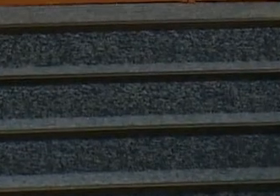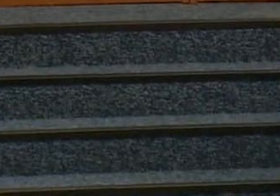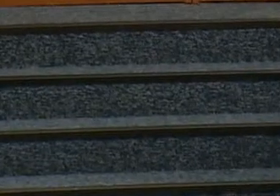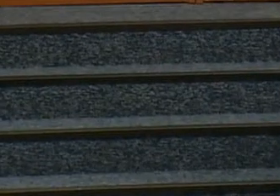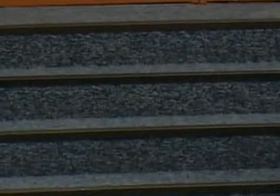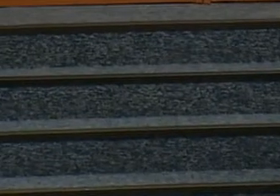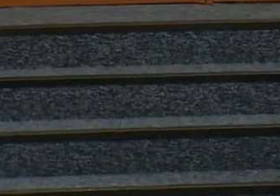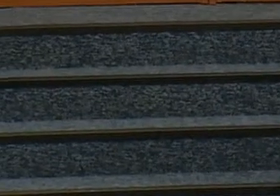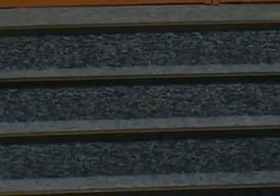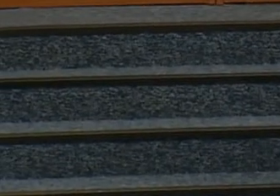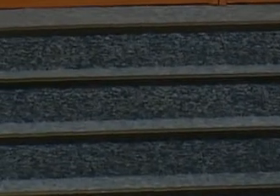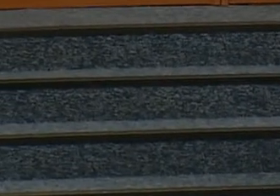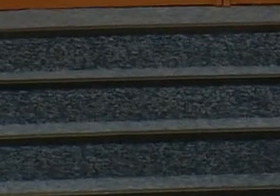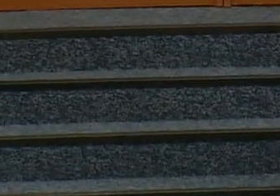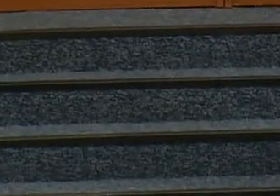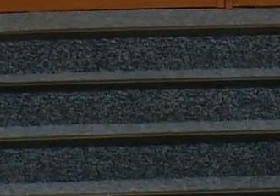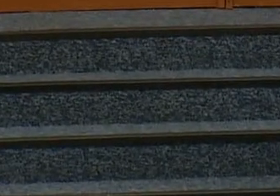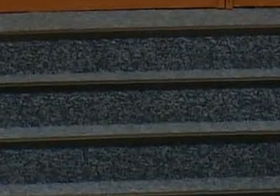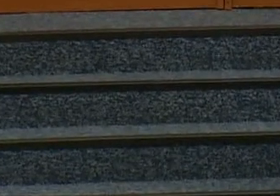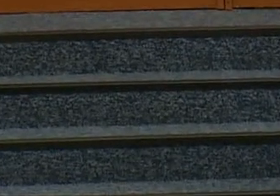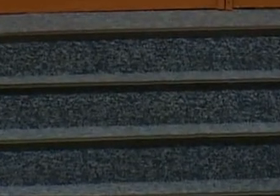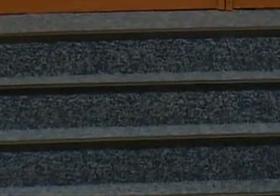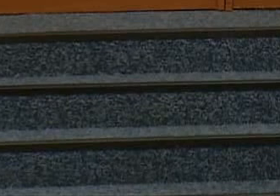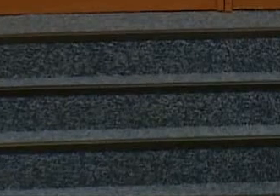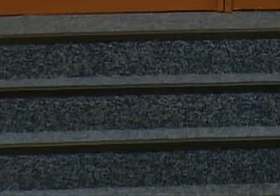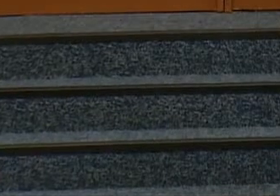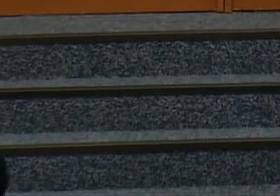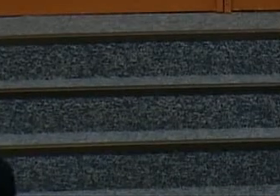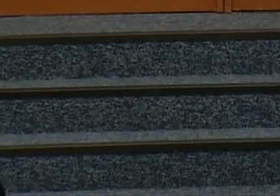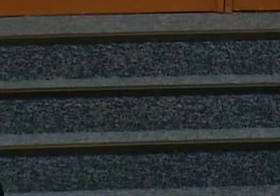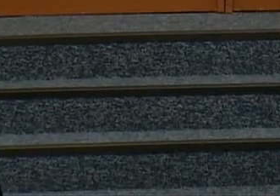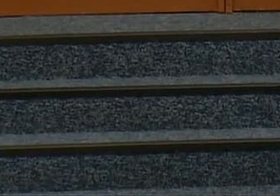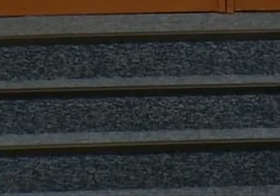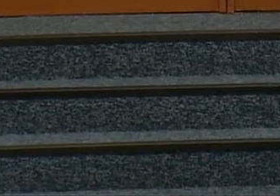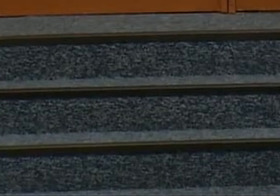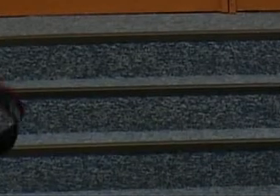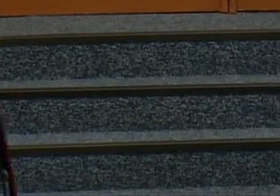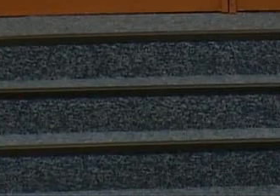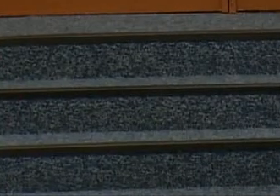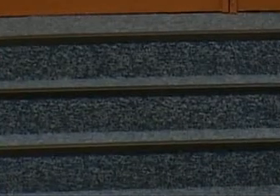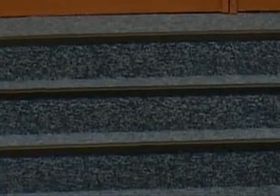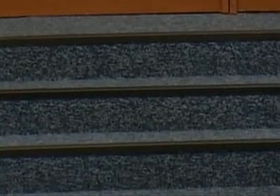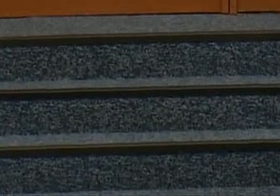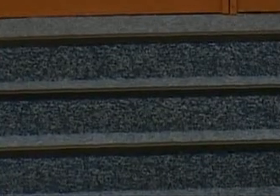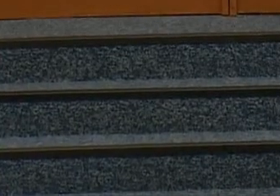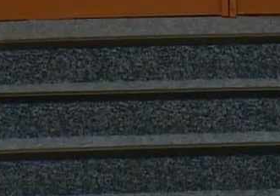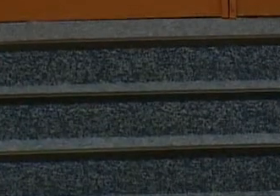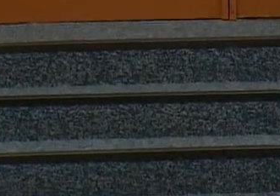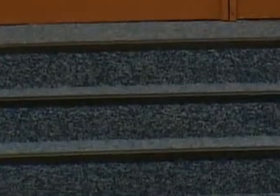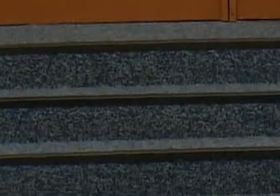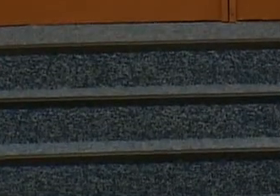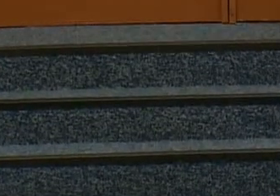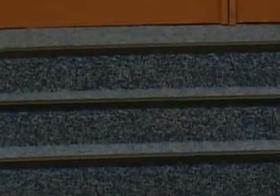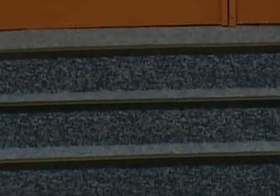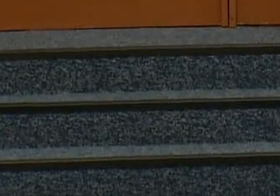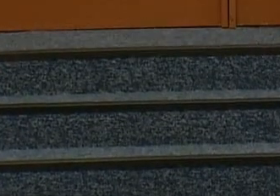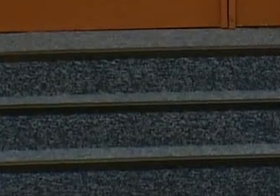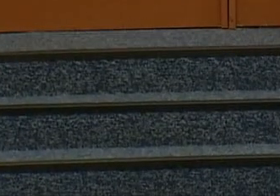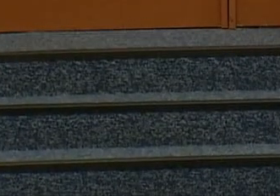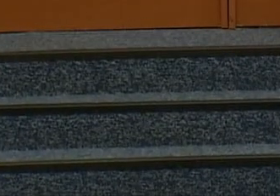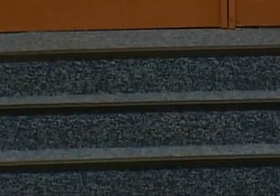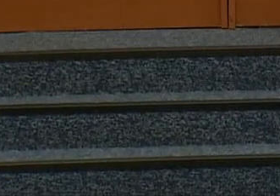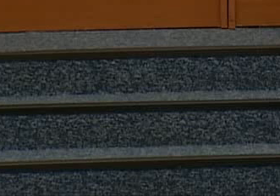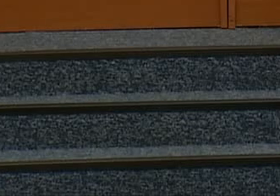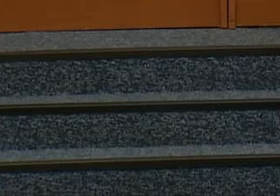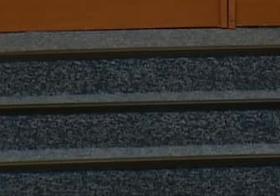bairros, que antes mesmo o vereador Fábio Simoa, que também com certeza levou lá para o seu bairro alguns projetos, né, no teste de